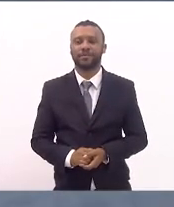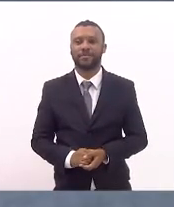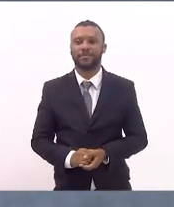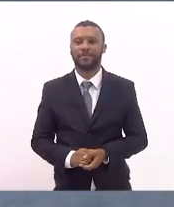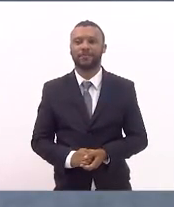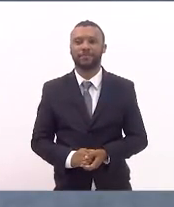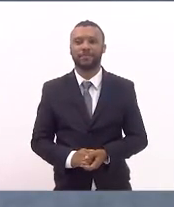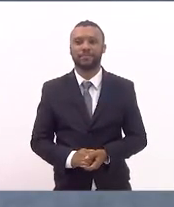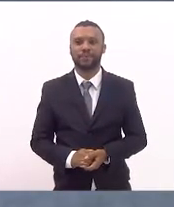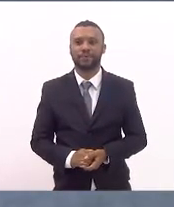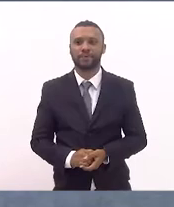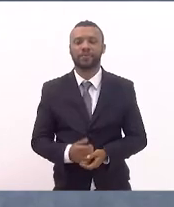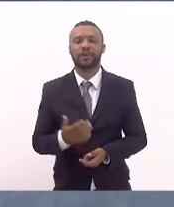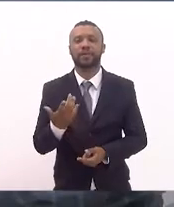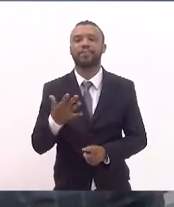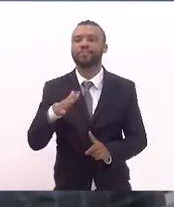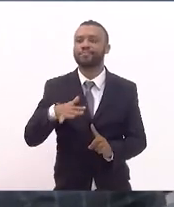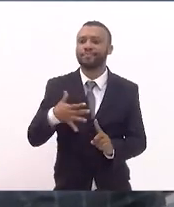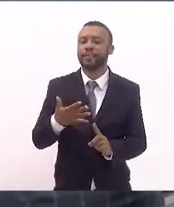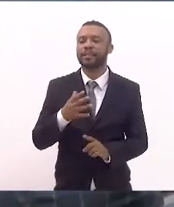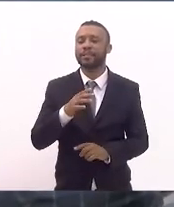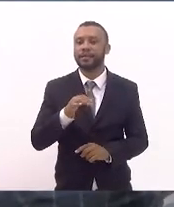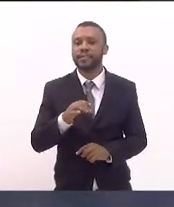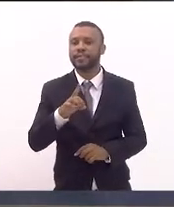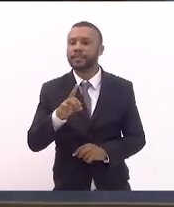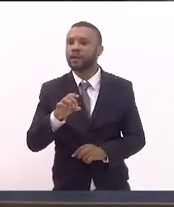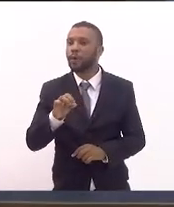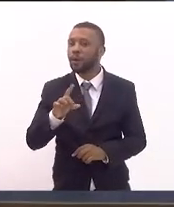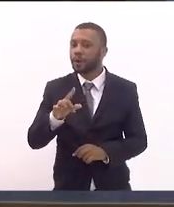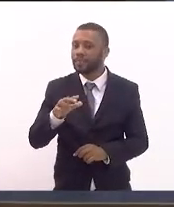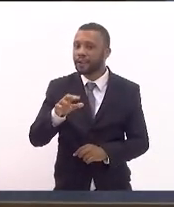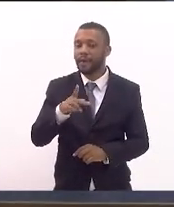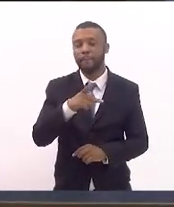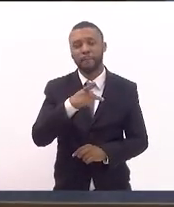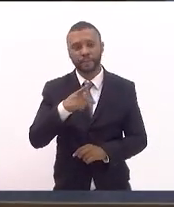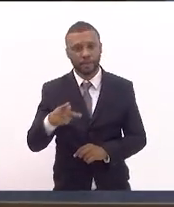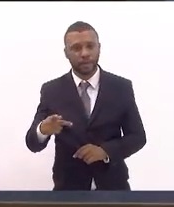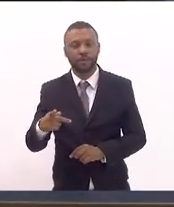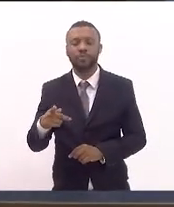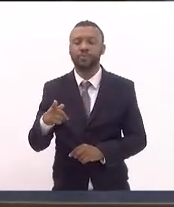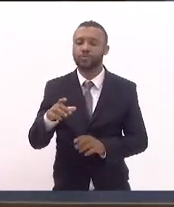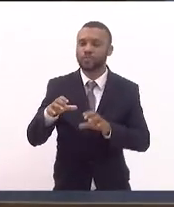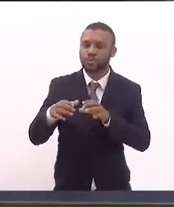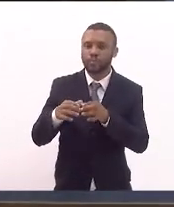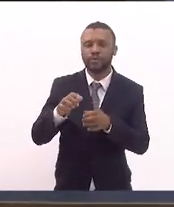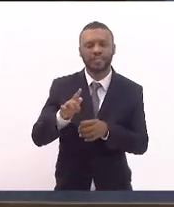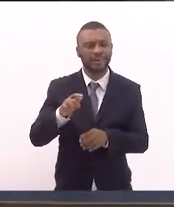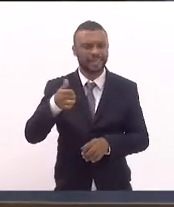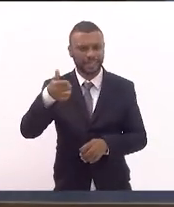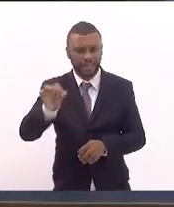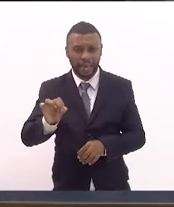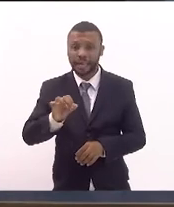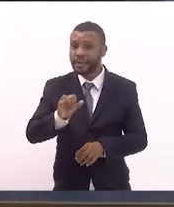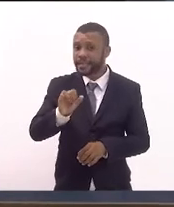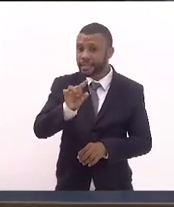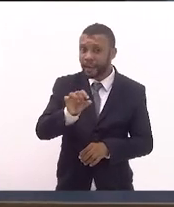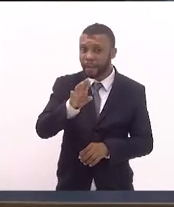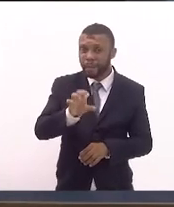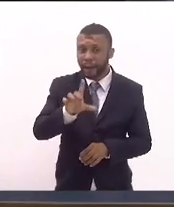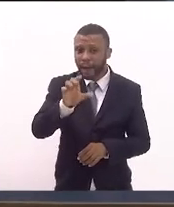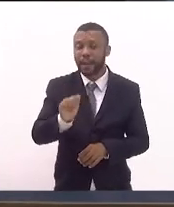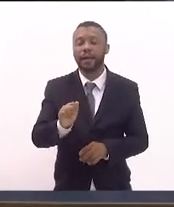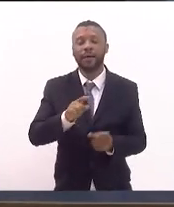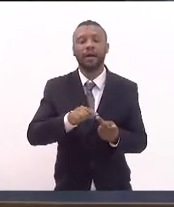Quero saudar Cisne Oliveira, presidente do Grupo de Empresários G10, Isabela Braga, Ana